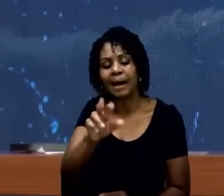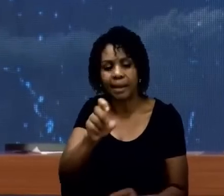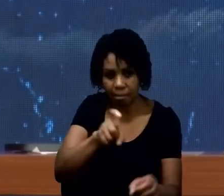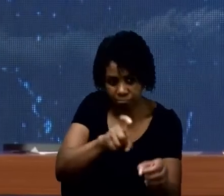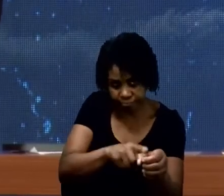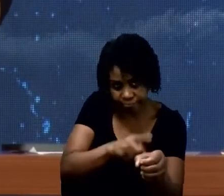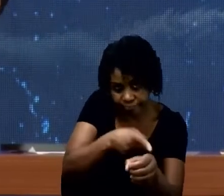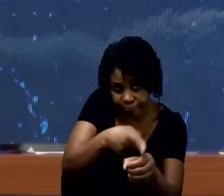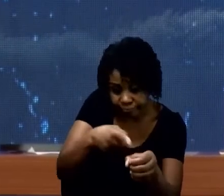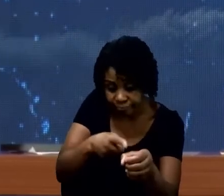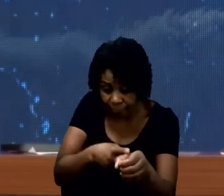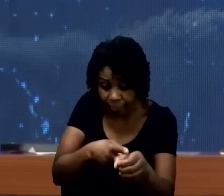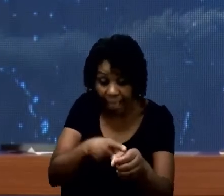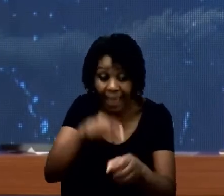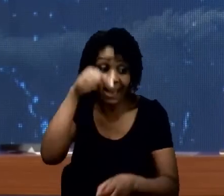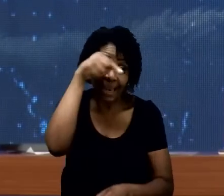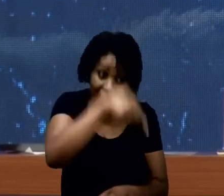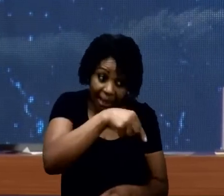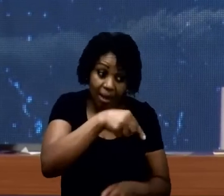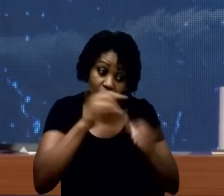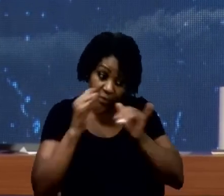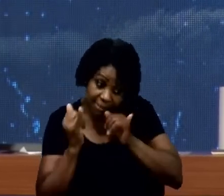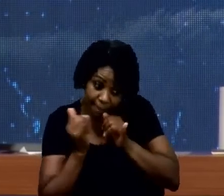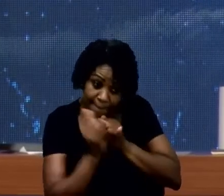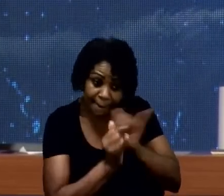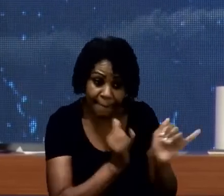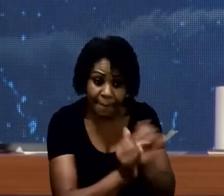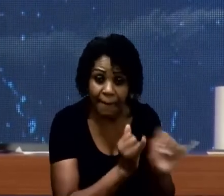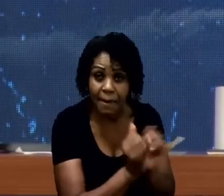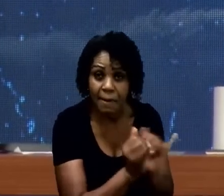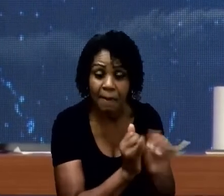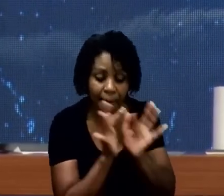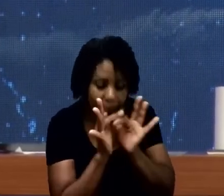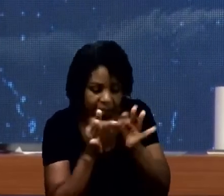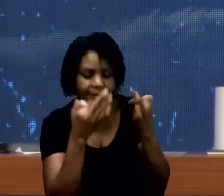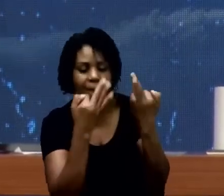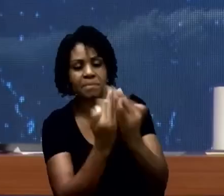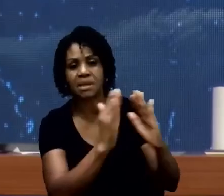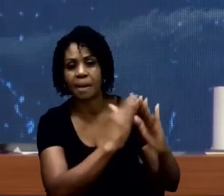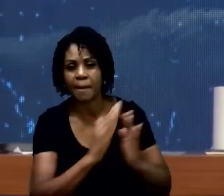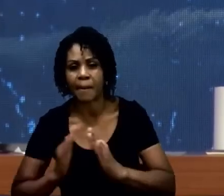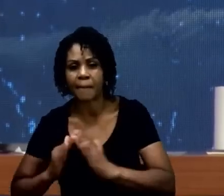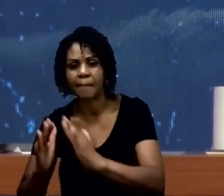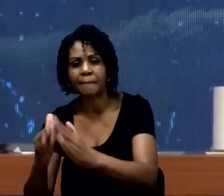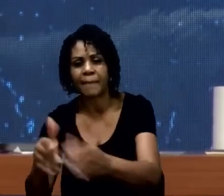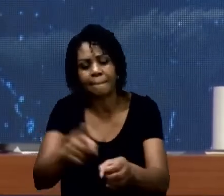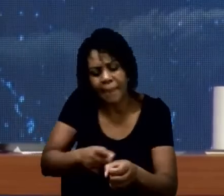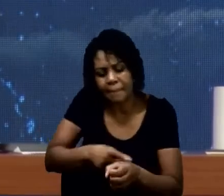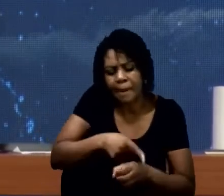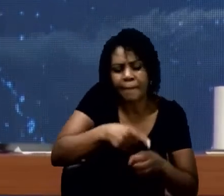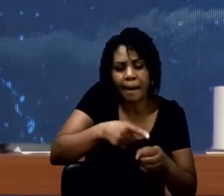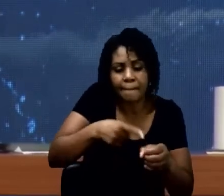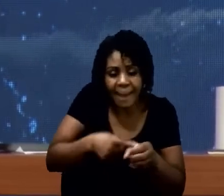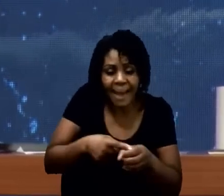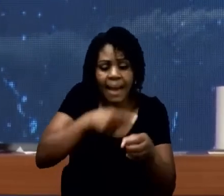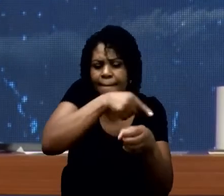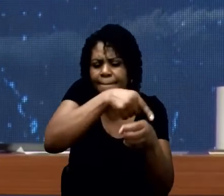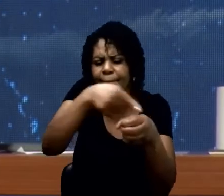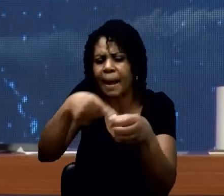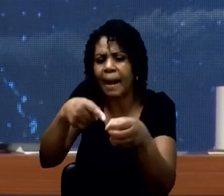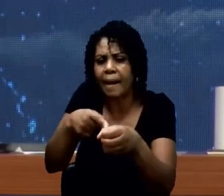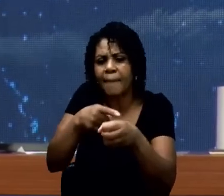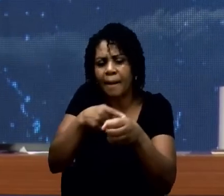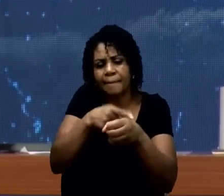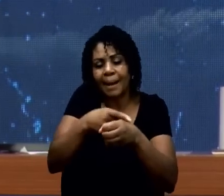Para a tua família. Para os teus amigos. Para os teus vizinhos. Para a Gadara toda. E para a Decápolis toda.